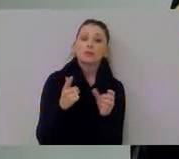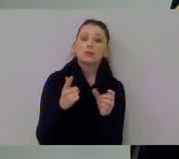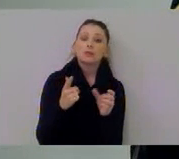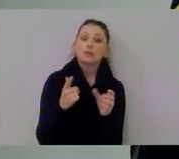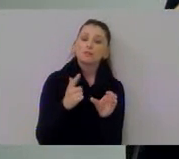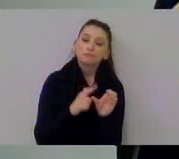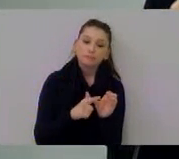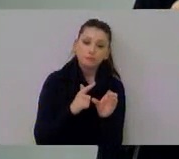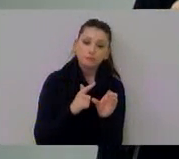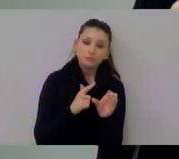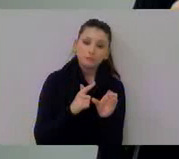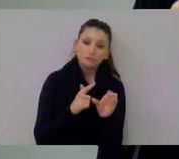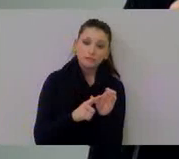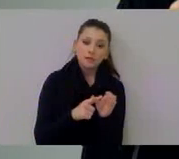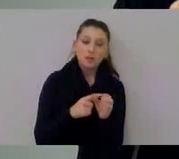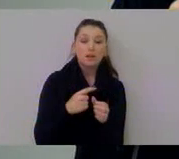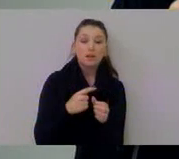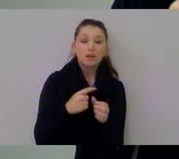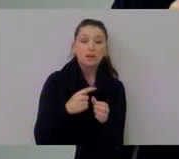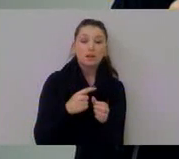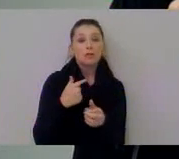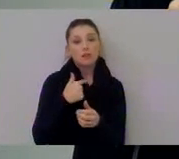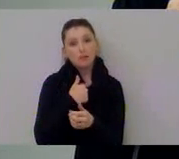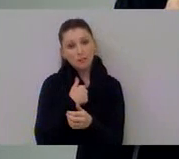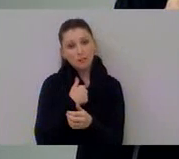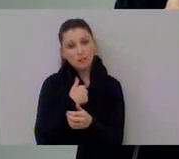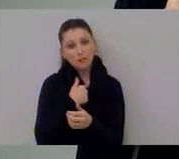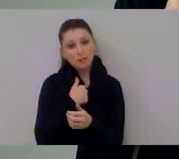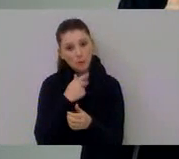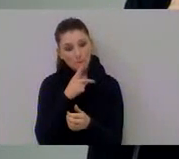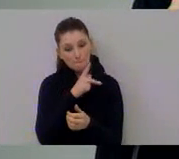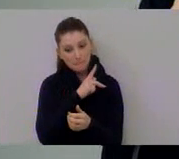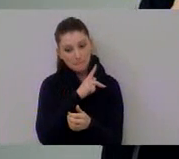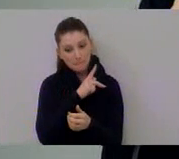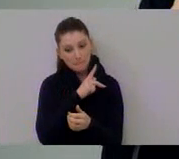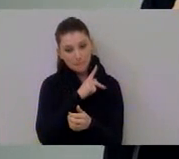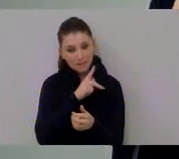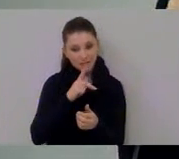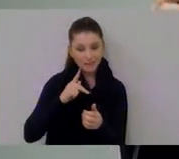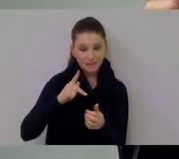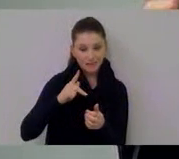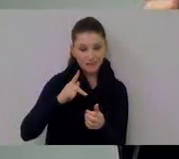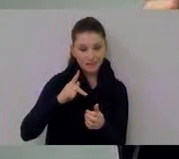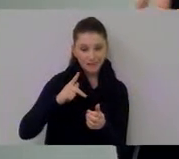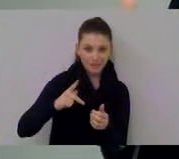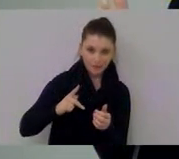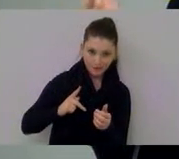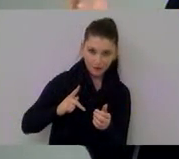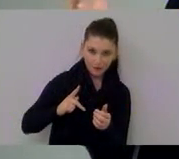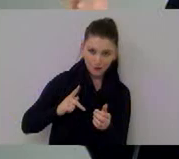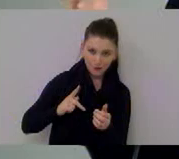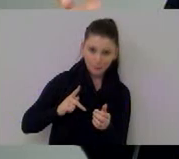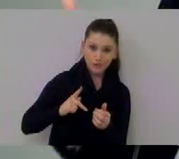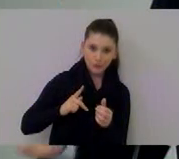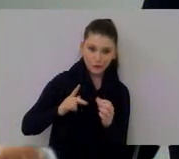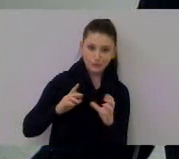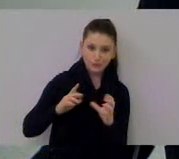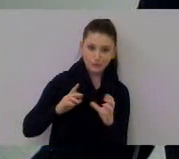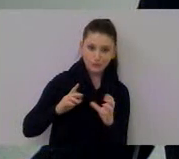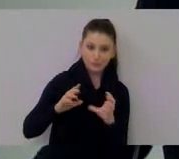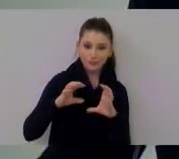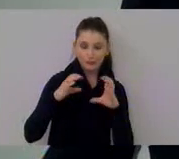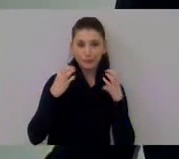Eu sou presidente de bairro e conheço exatamente as angústias